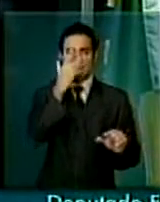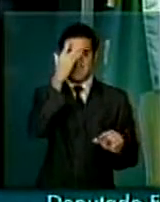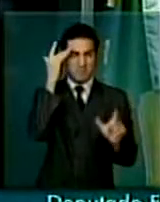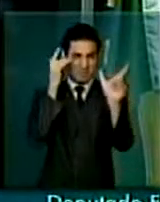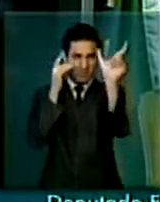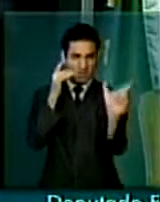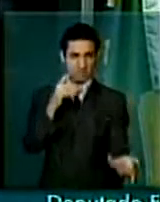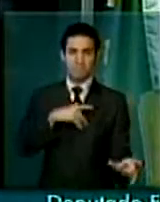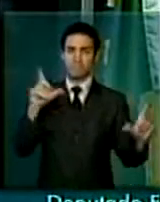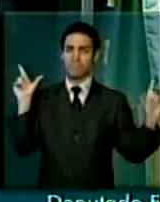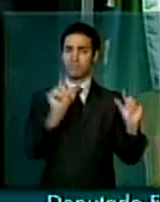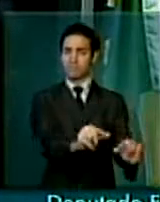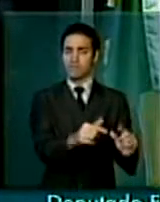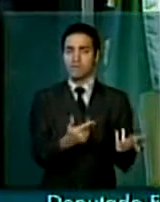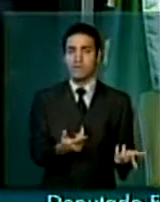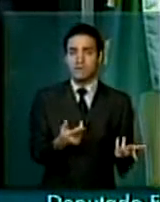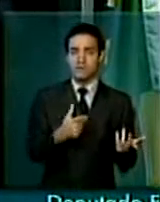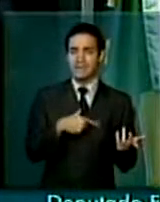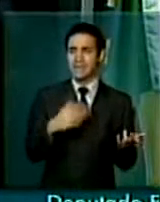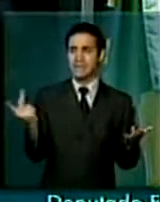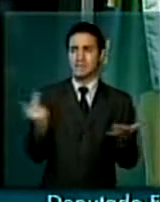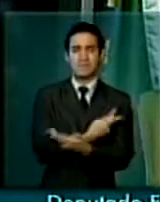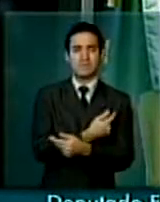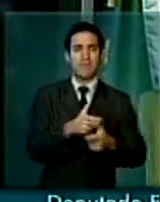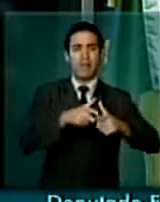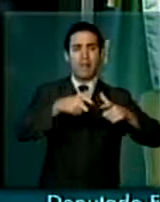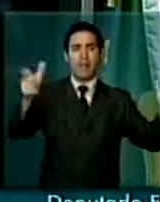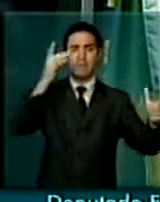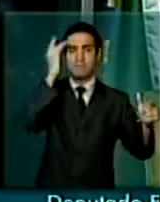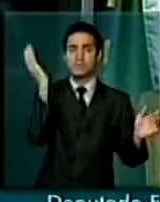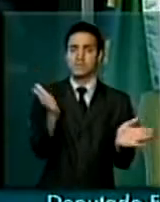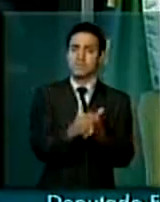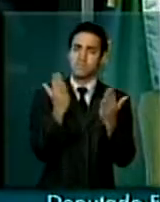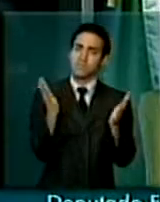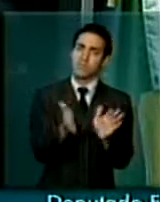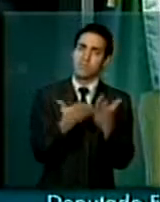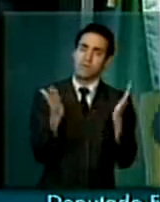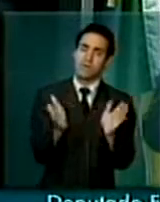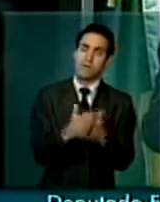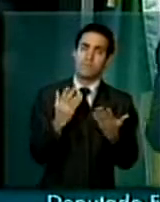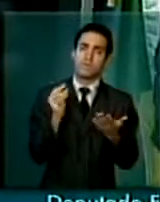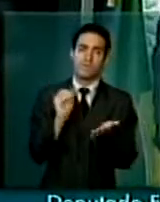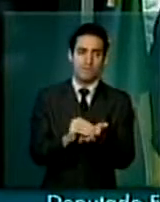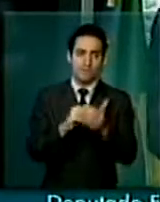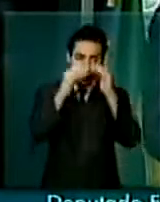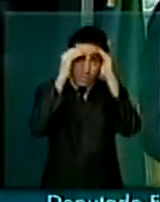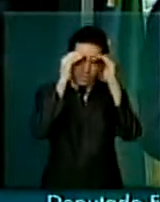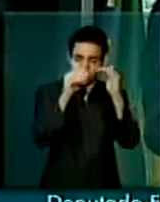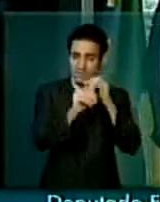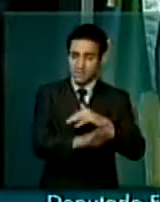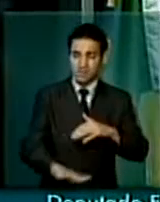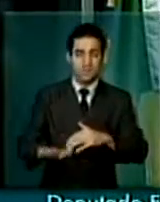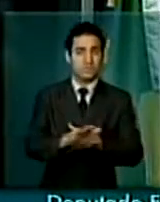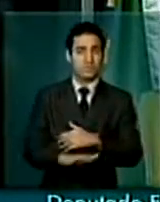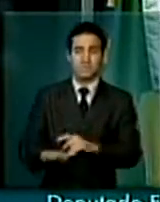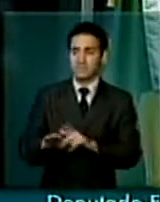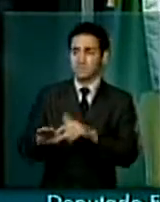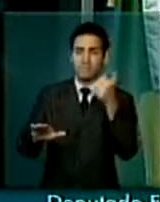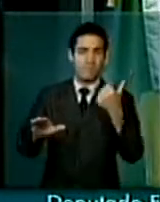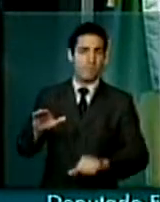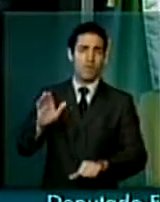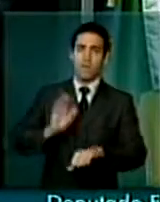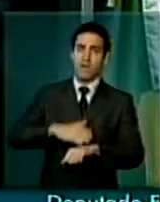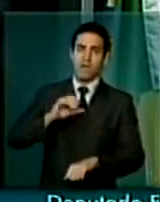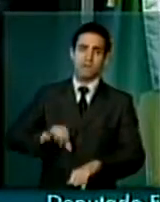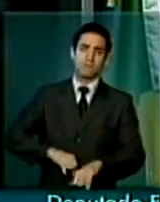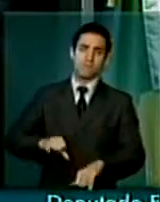e criando uma legião de miseráveis, as injustiças em relação às crianças são as piores. É